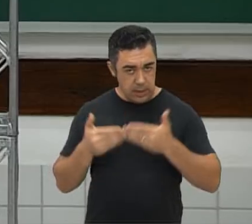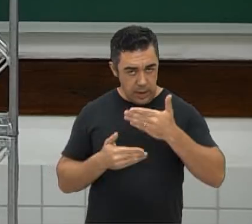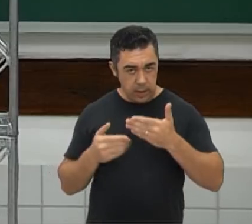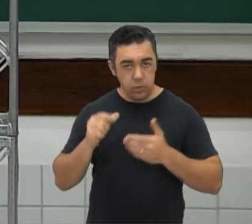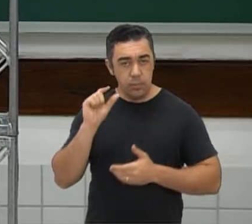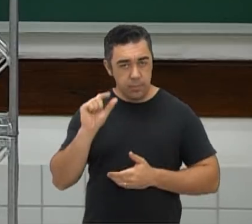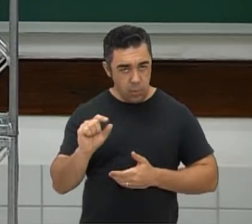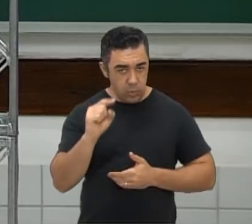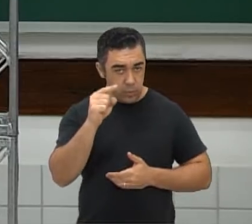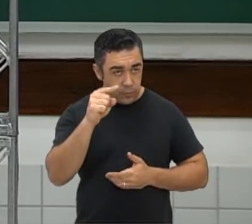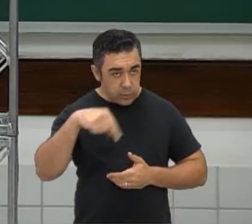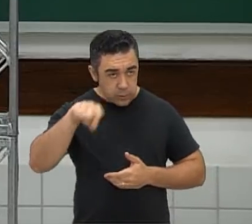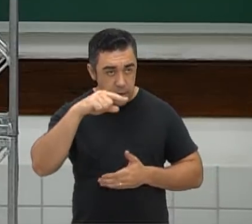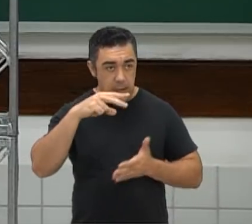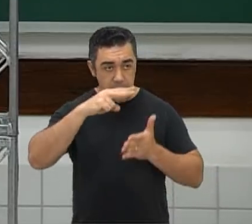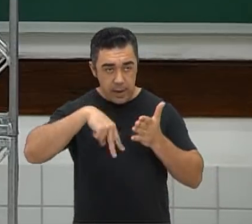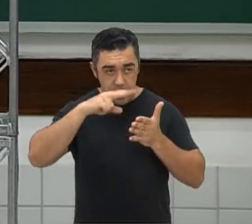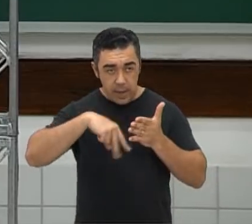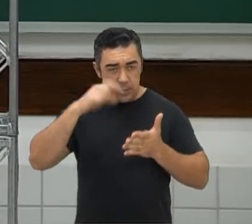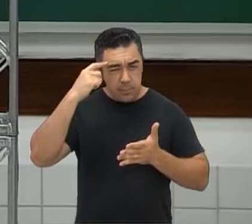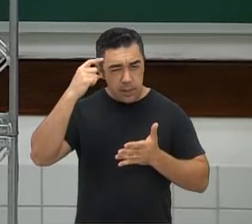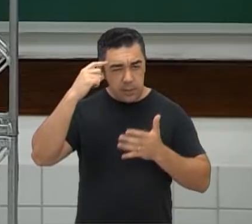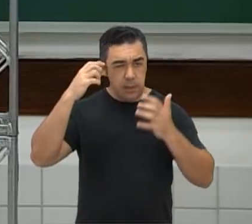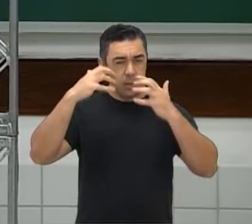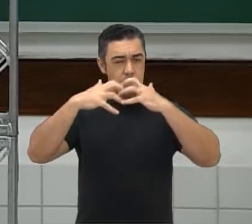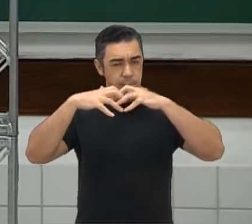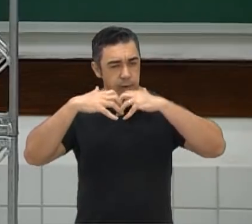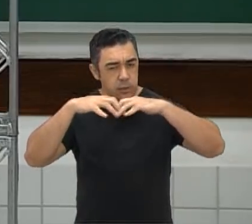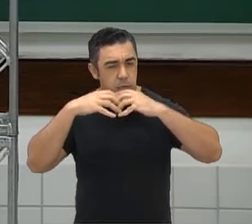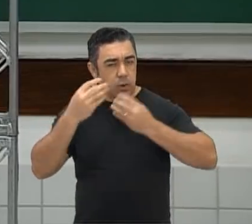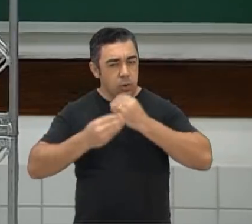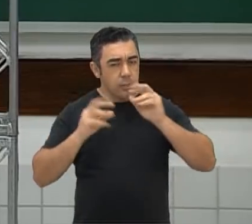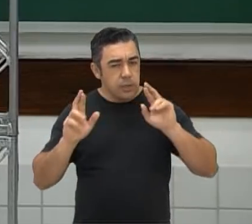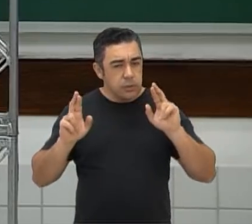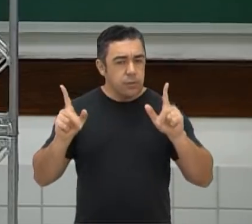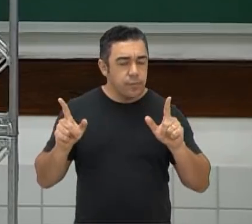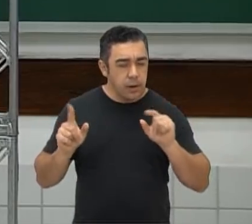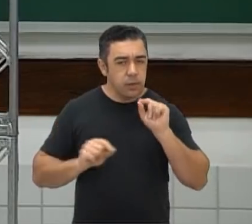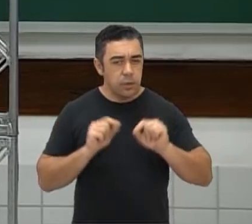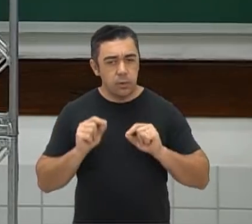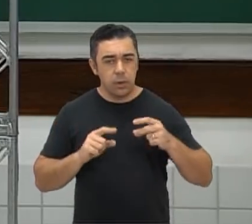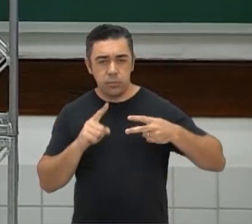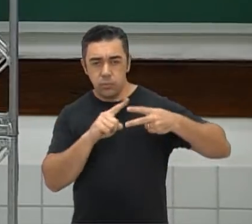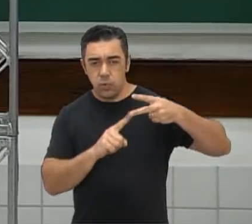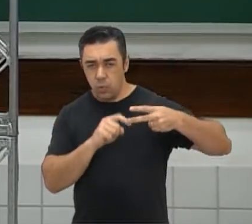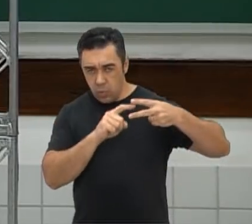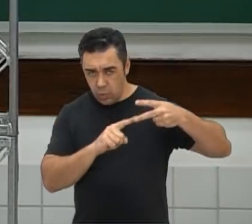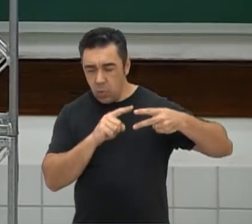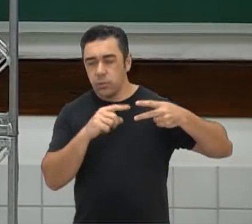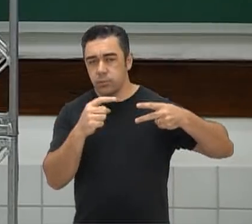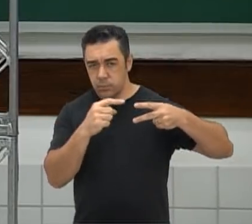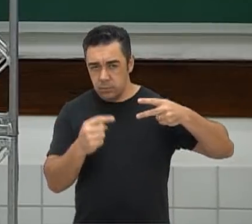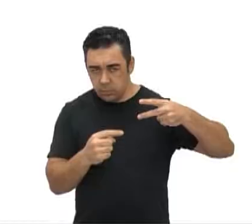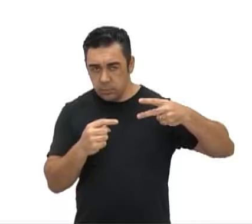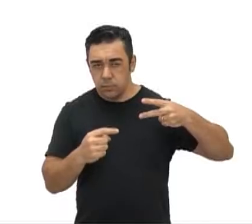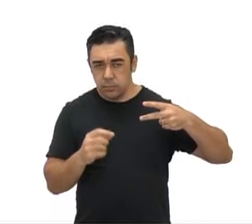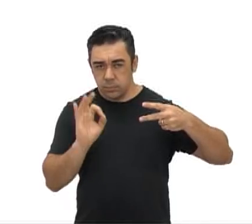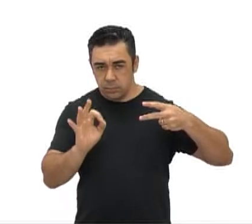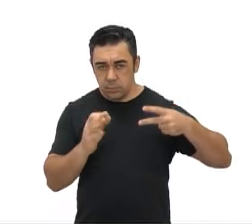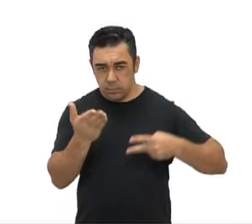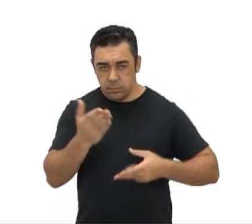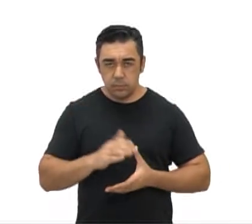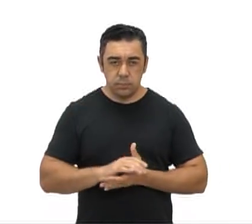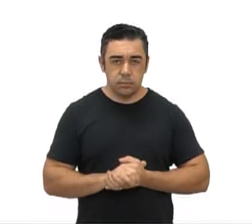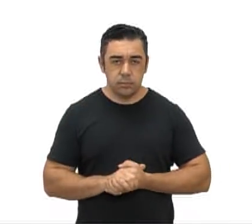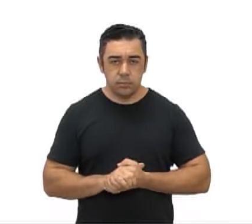um pouquinho para vocês lerem com mais calma e refletirem sobre essa diferenciação entre o superlativo relativo e o superlativo absoluto.